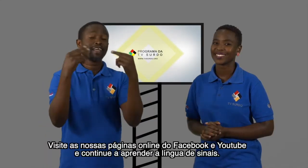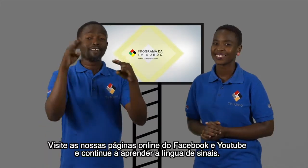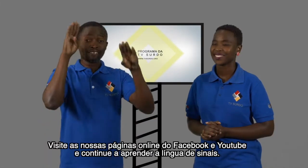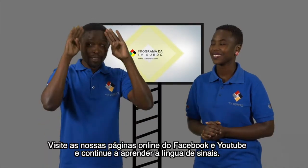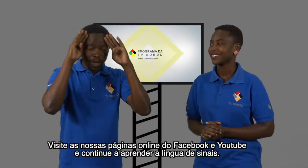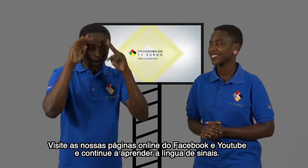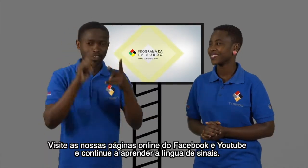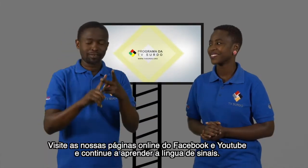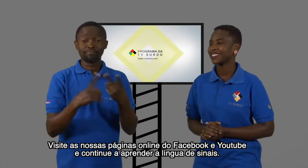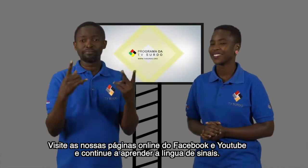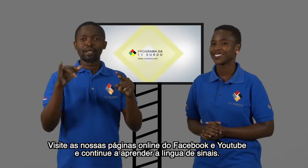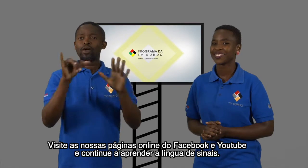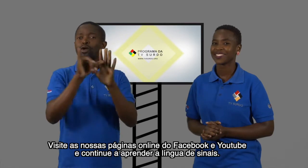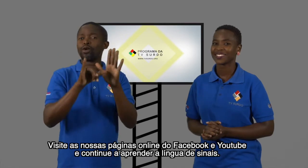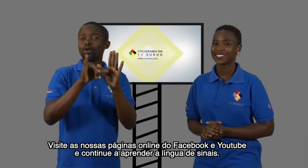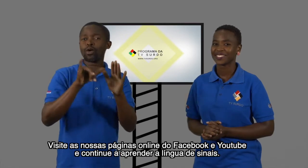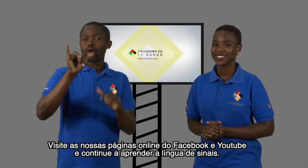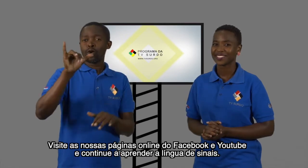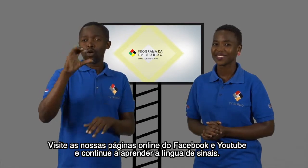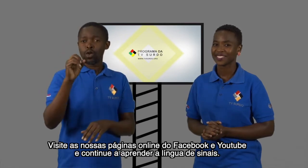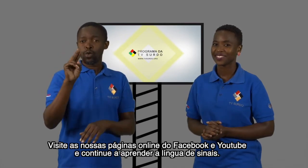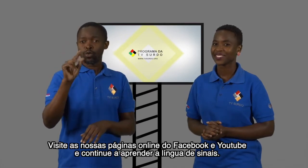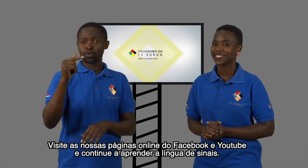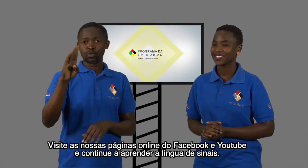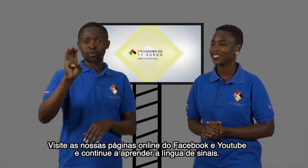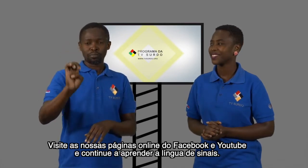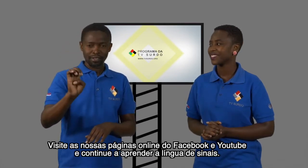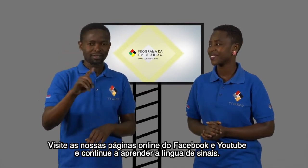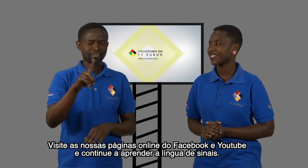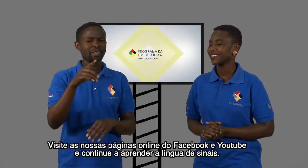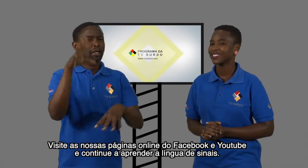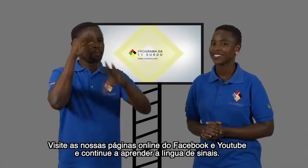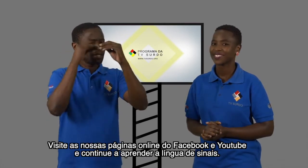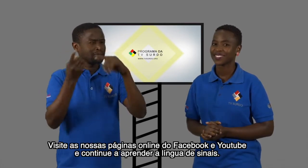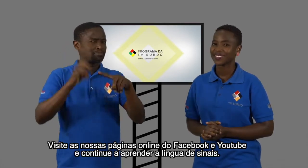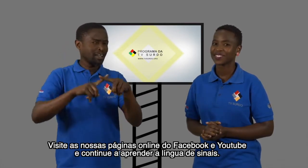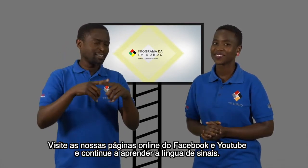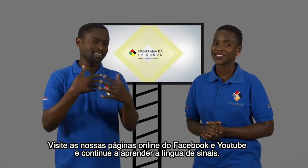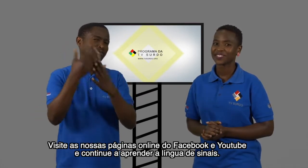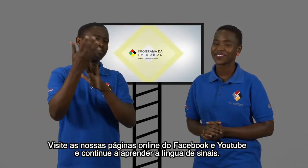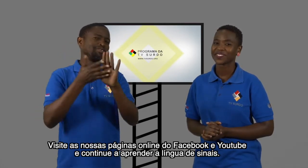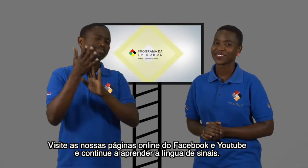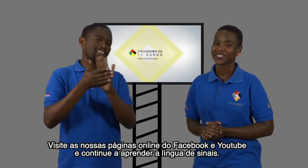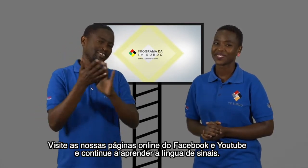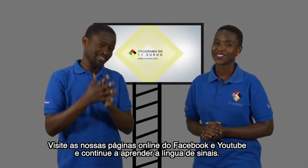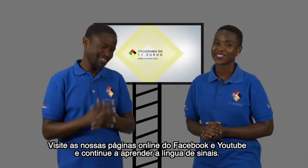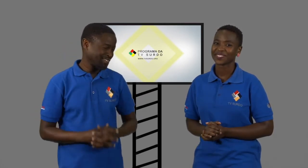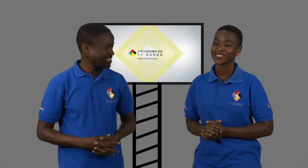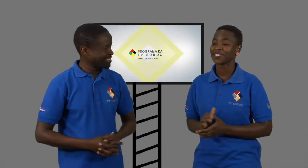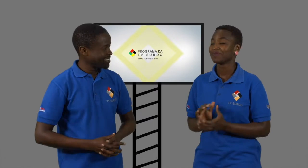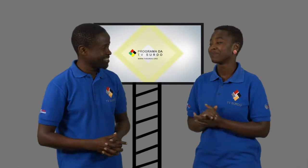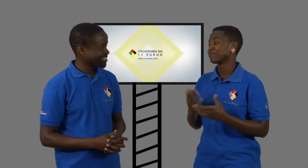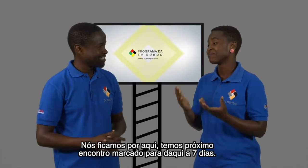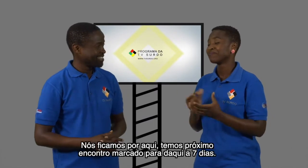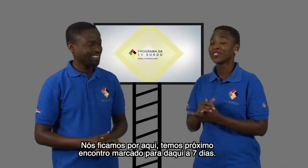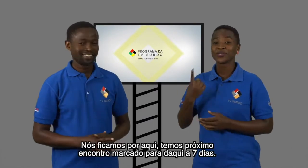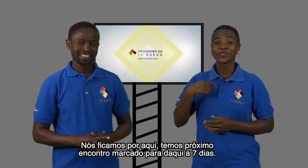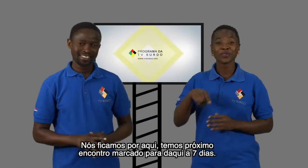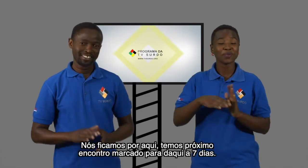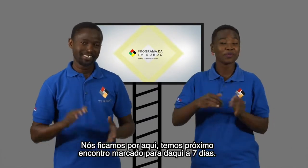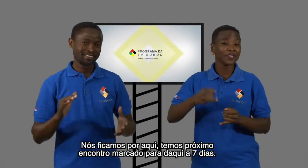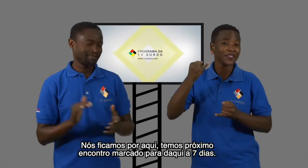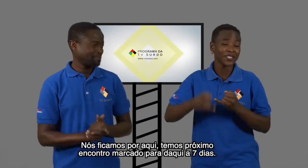nossas páginas online do Facebook e YouTube e continue a aprender a língua de sinais.